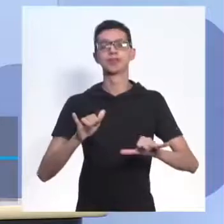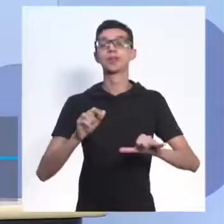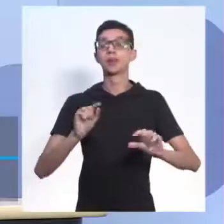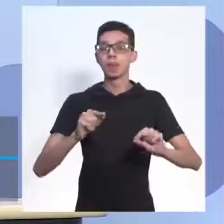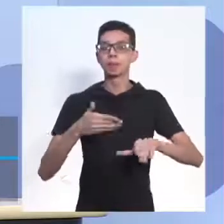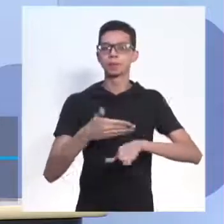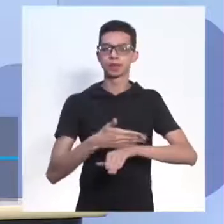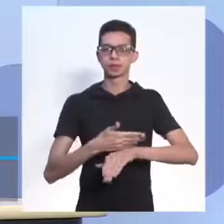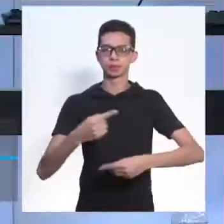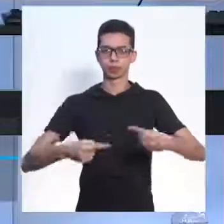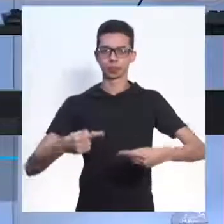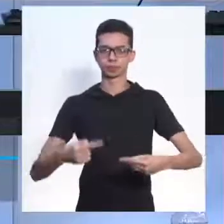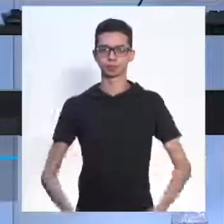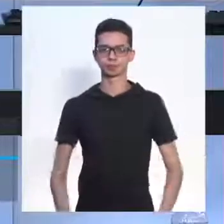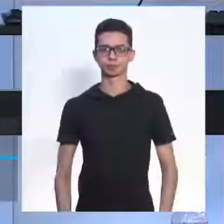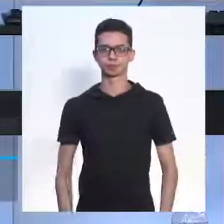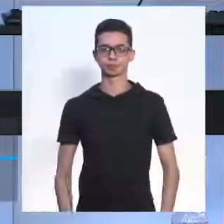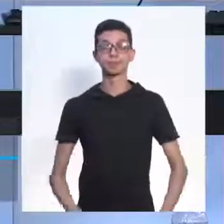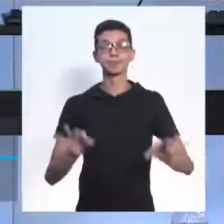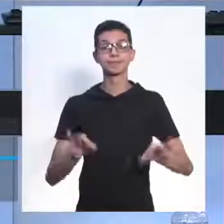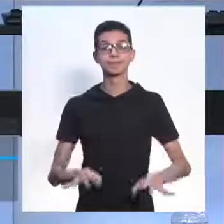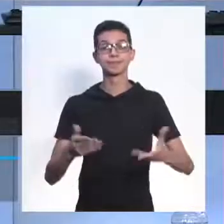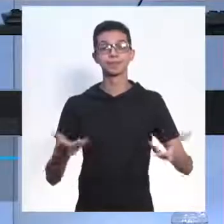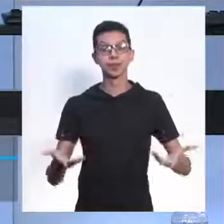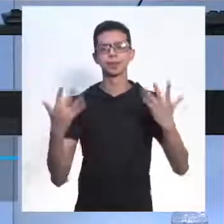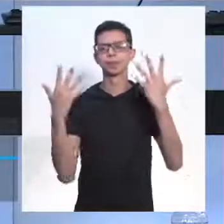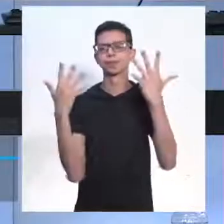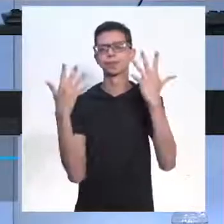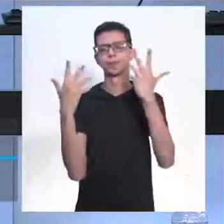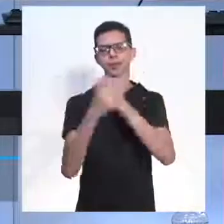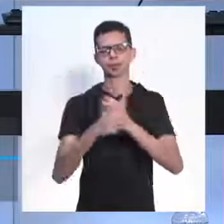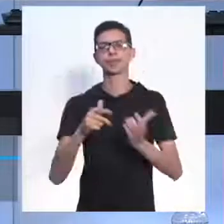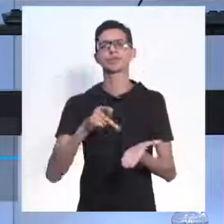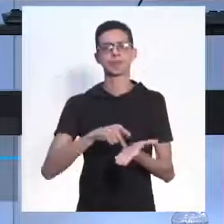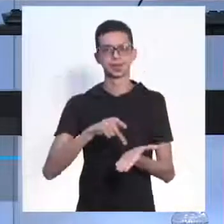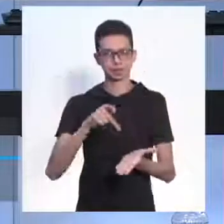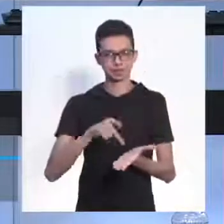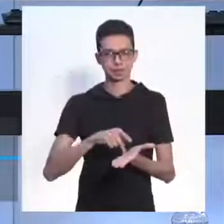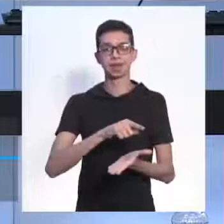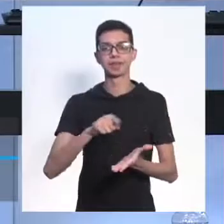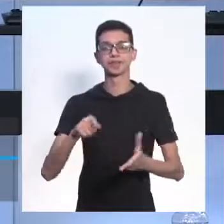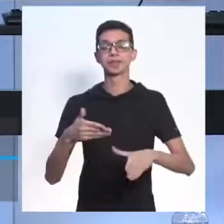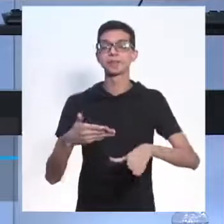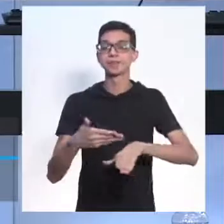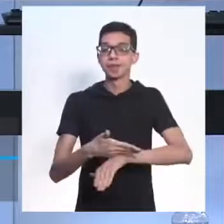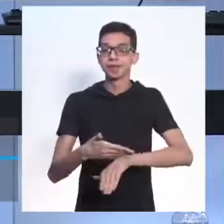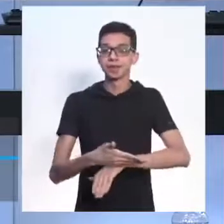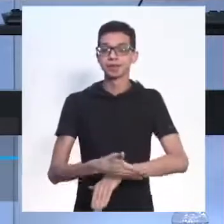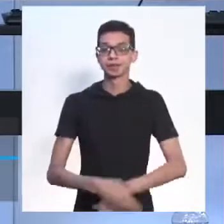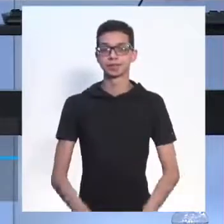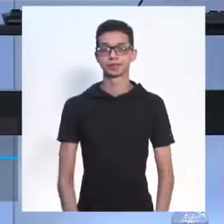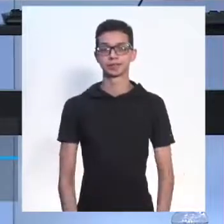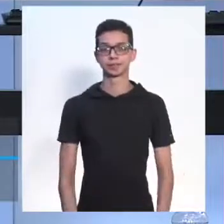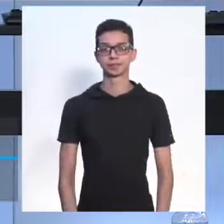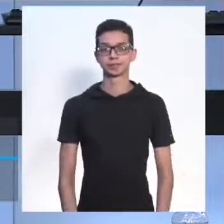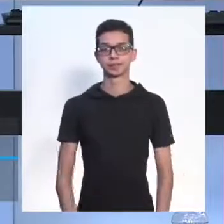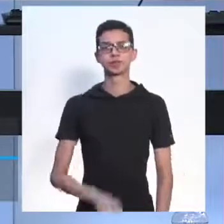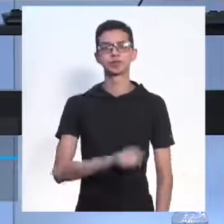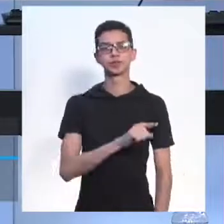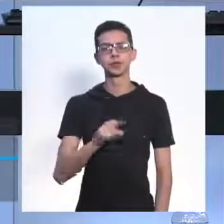participação política exatamente gente foi muito bonito de verdade a participação de vocês é